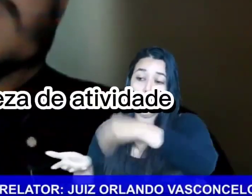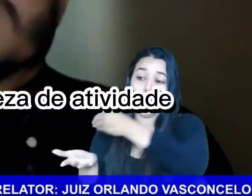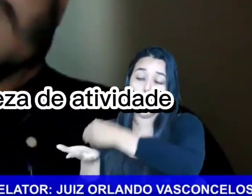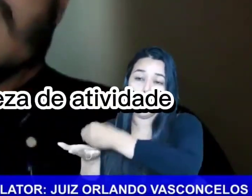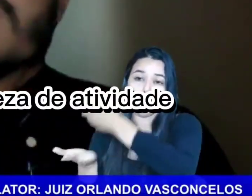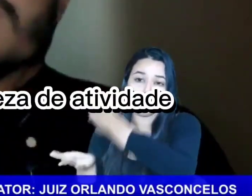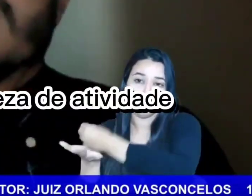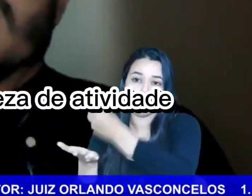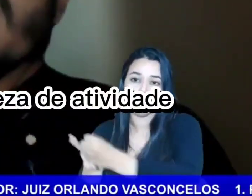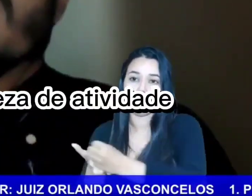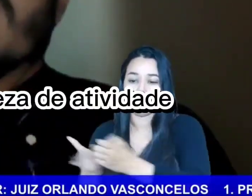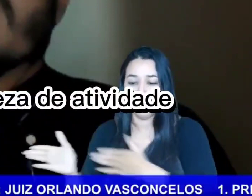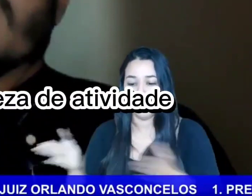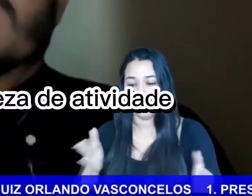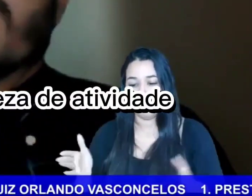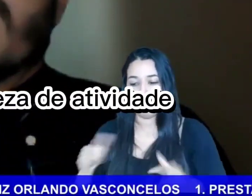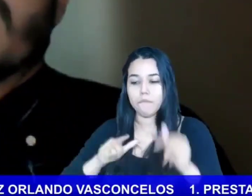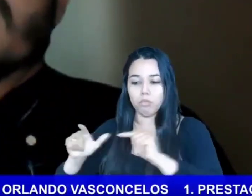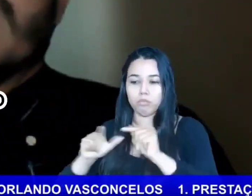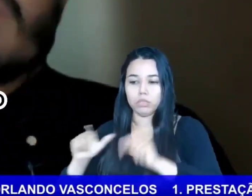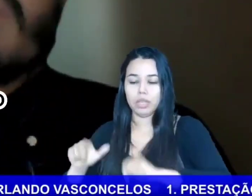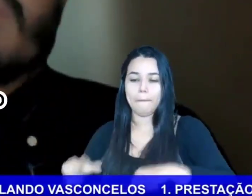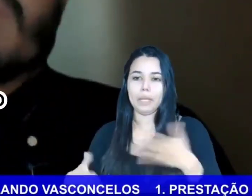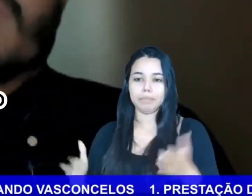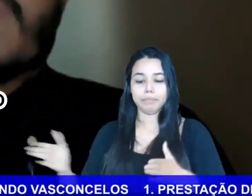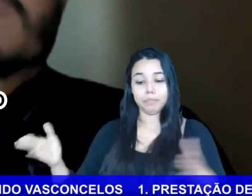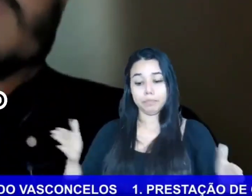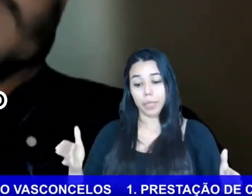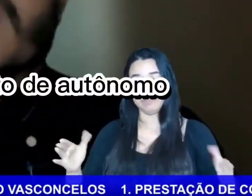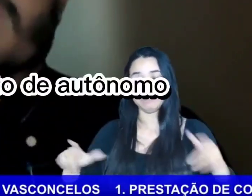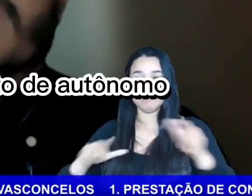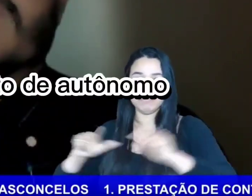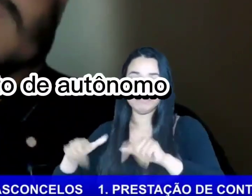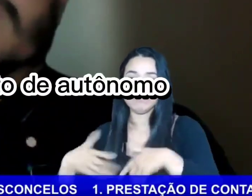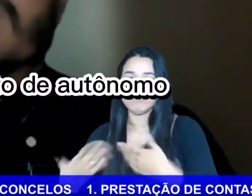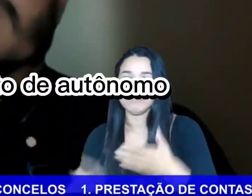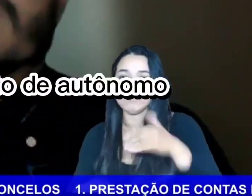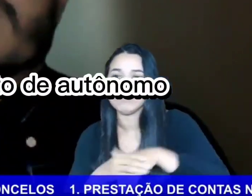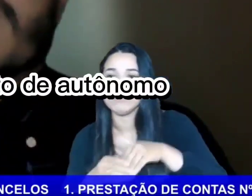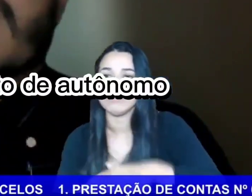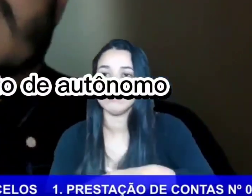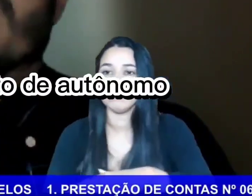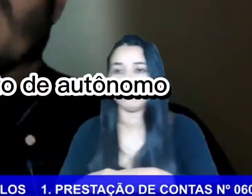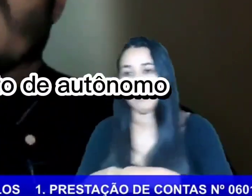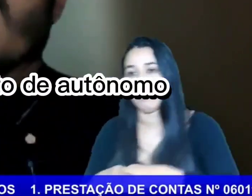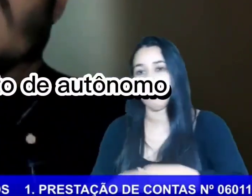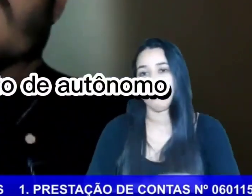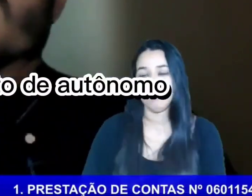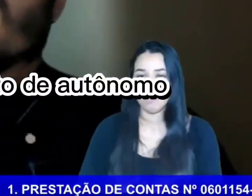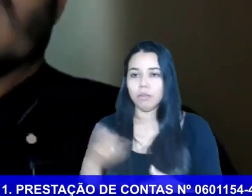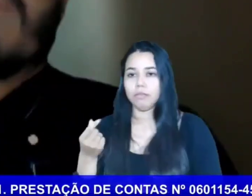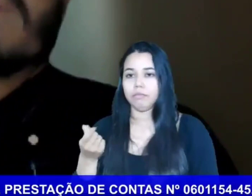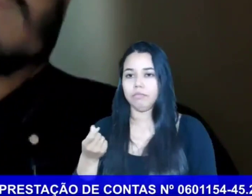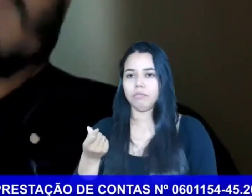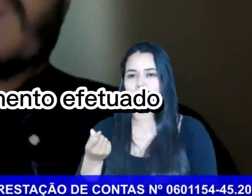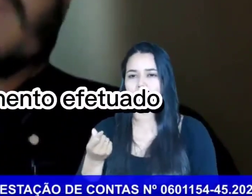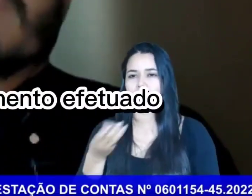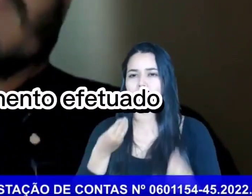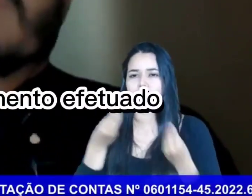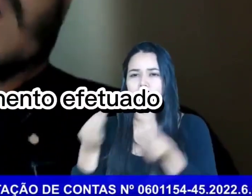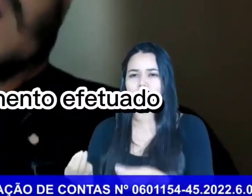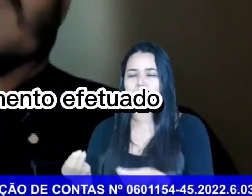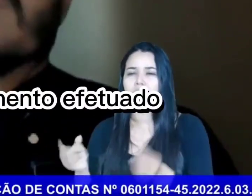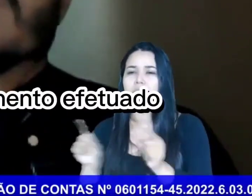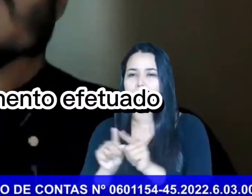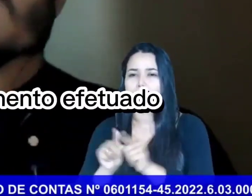com o tempo de serviço e natureza de atividade, o valor a ser pago, bem como o recibo de pagamento de autônomo, RPA, além